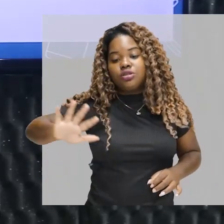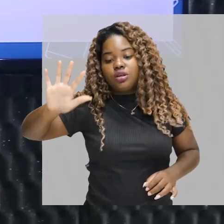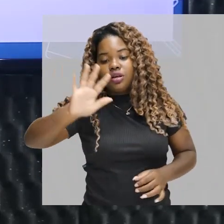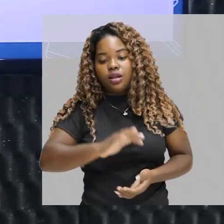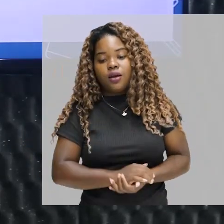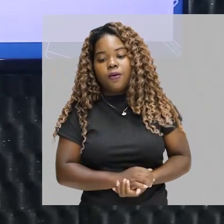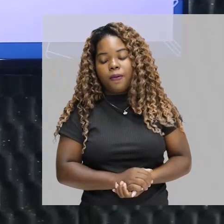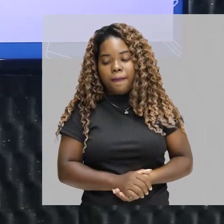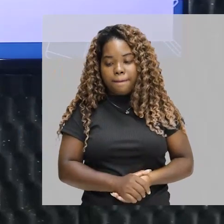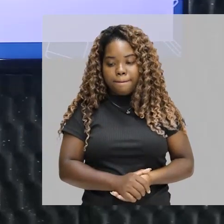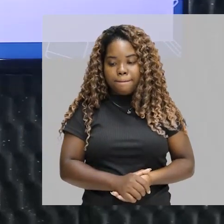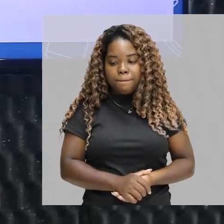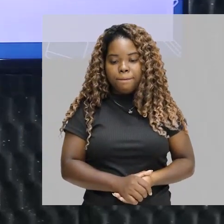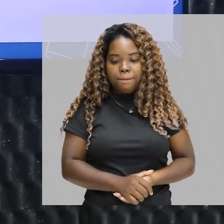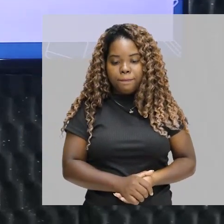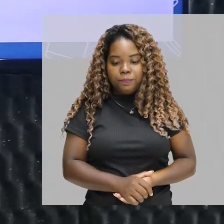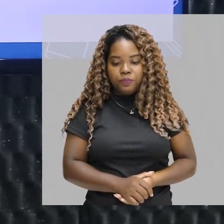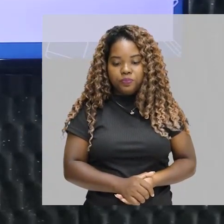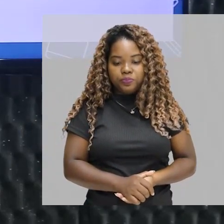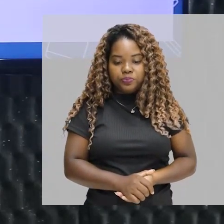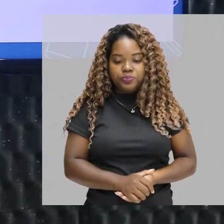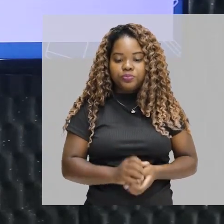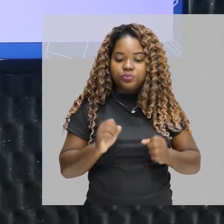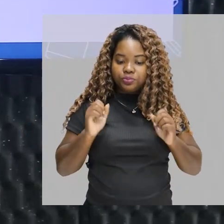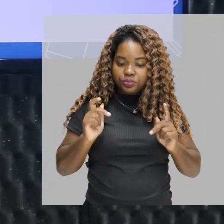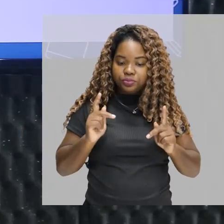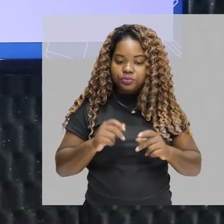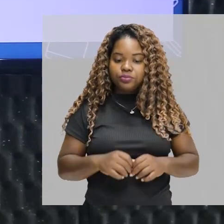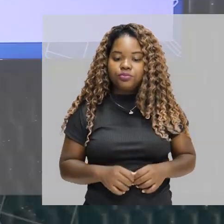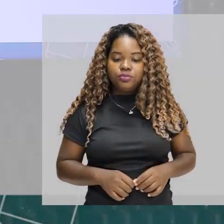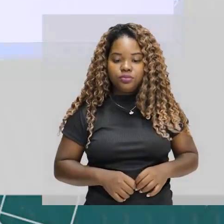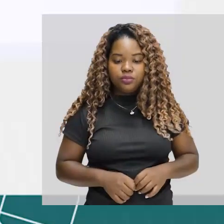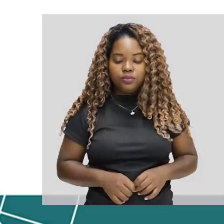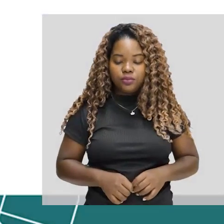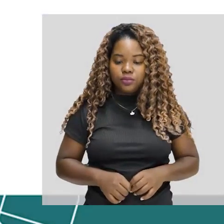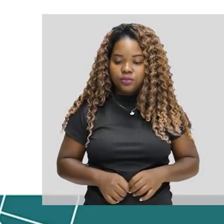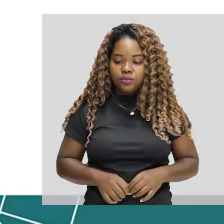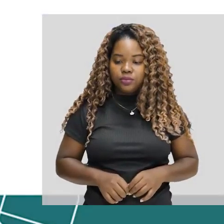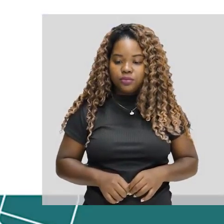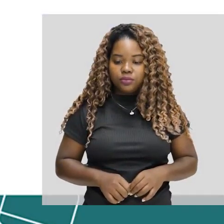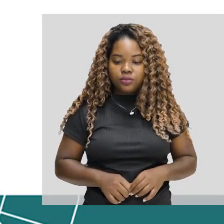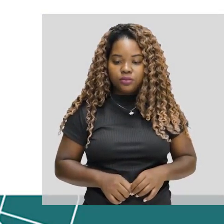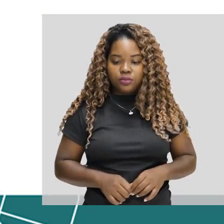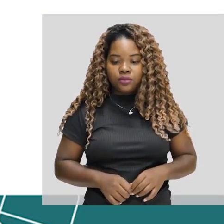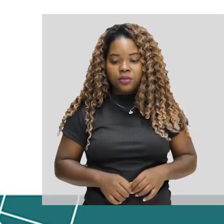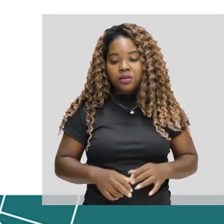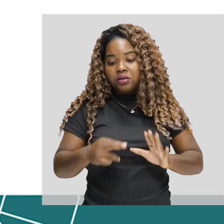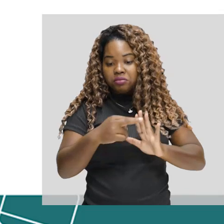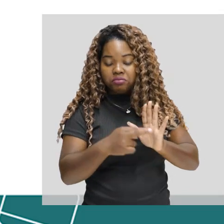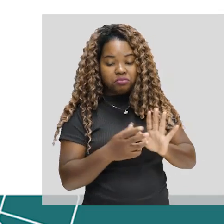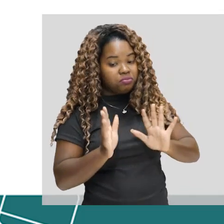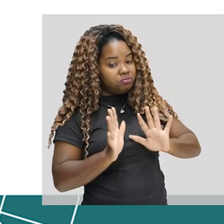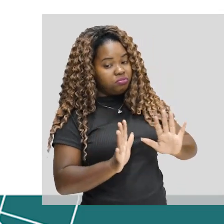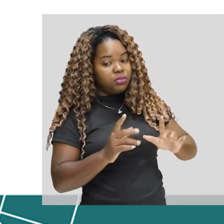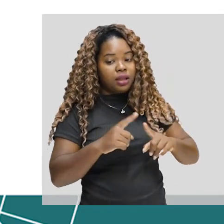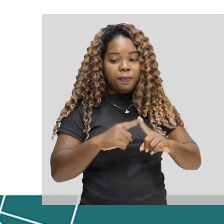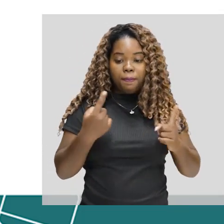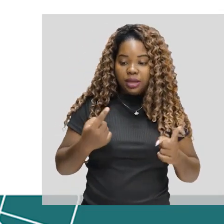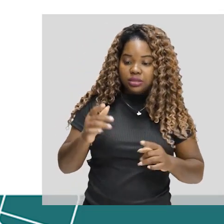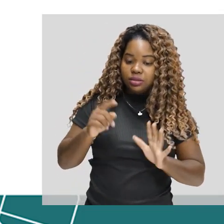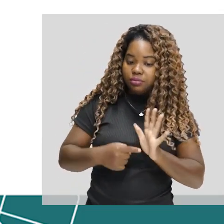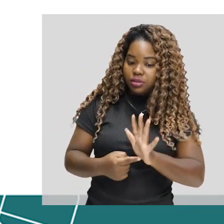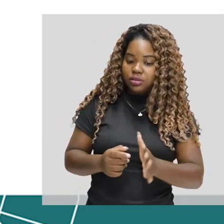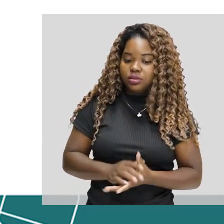agora, mas também nós vamos falar dos elementos que compõem uma narrativa, tá bom? Embora não seja uma regra, os contos